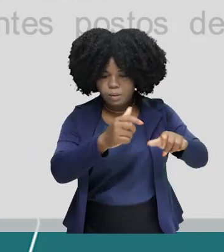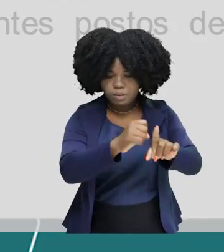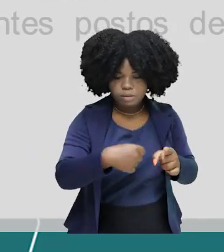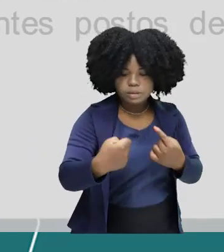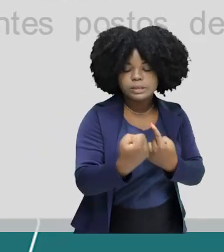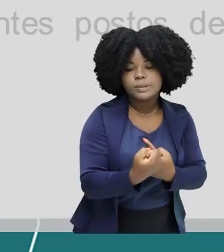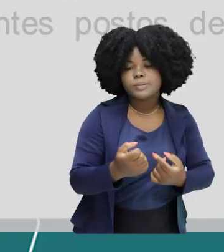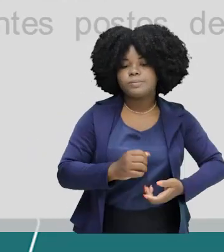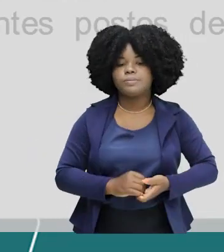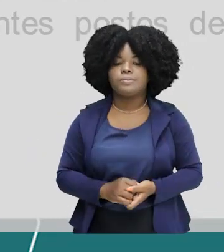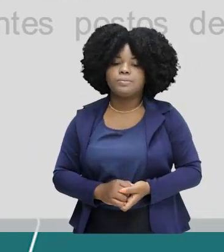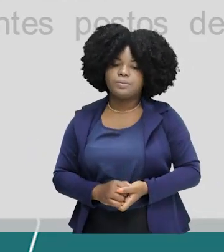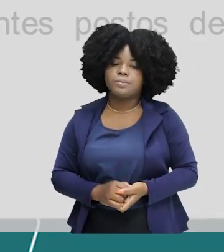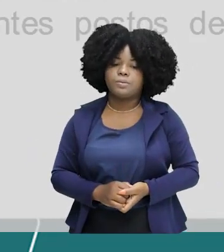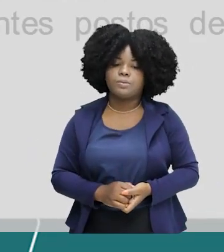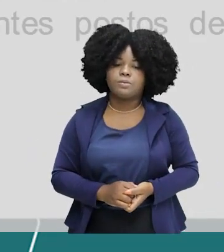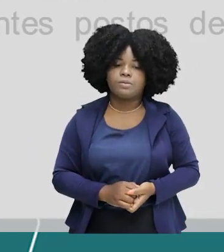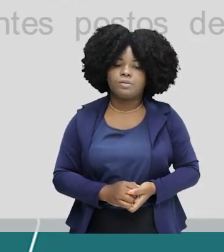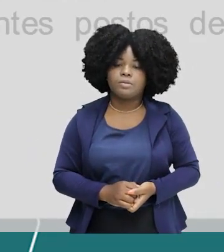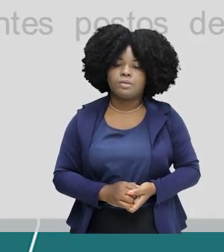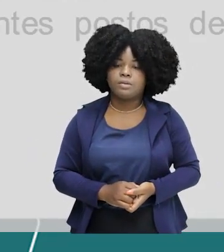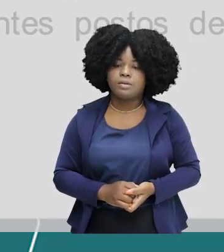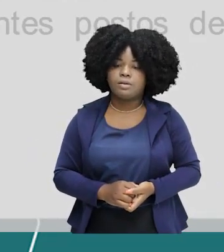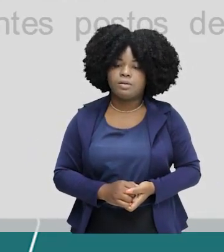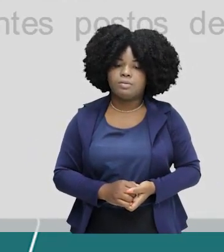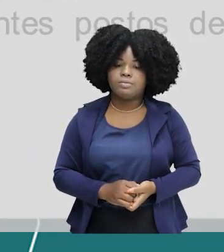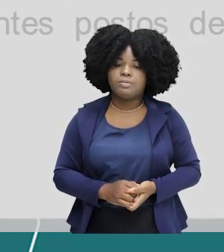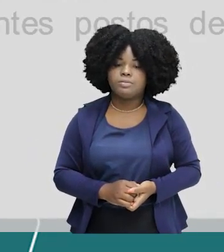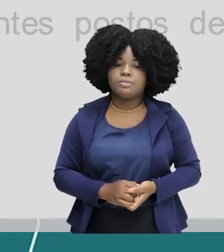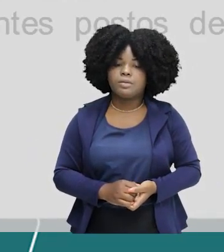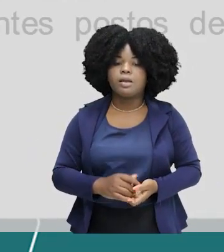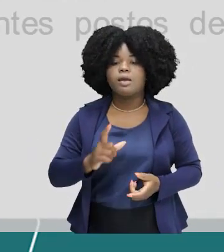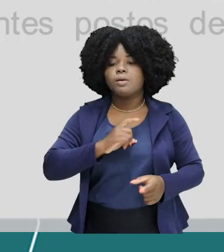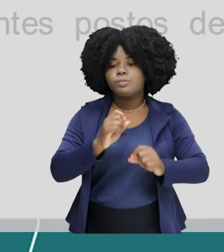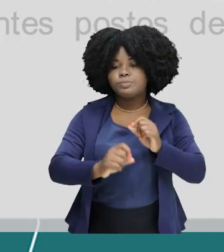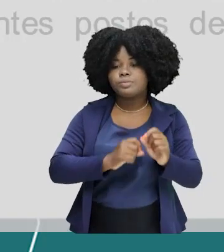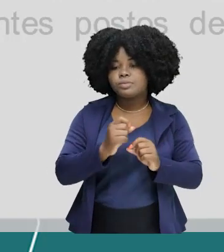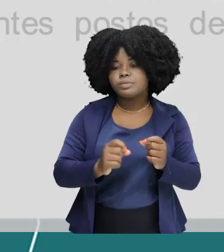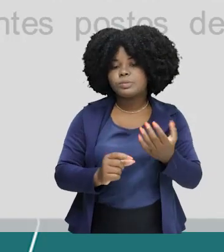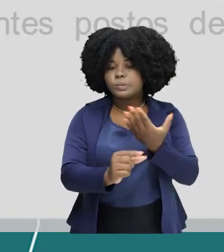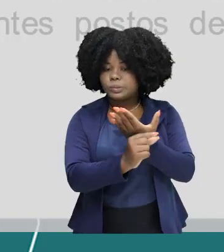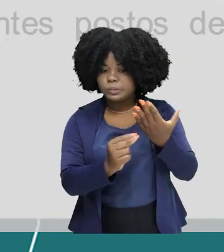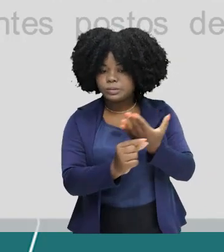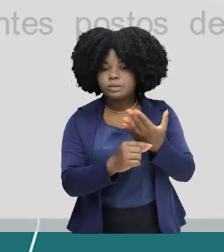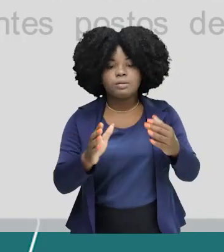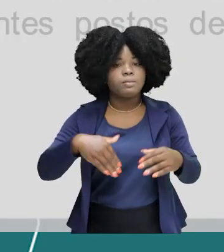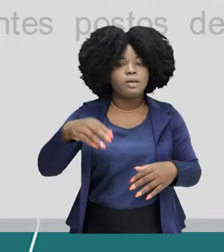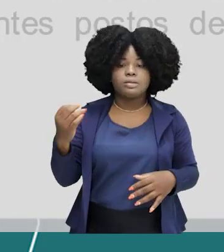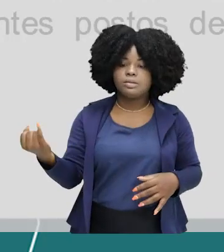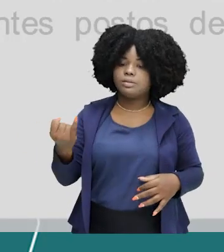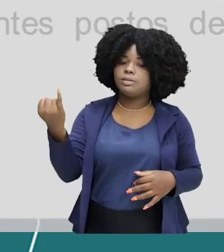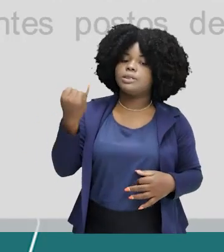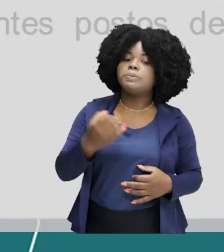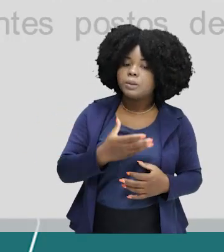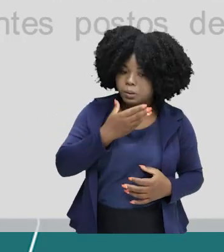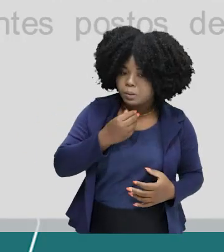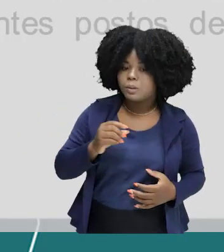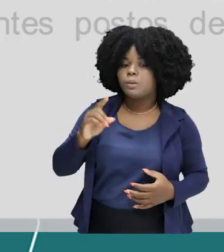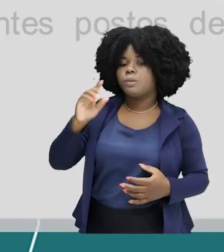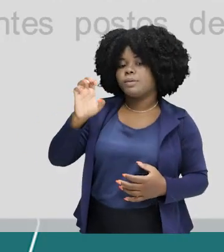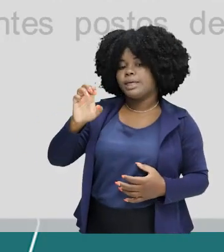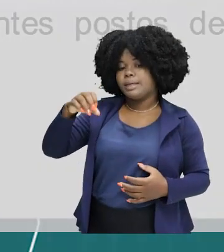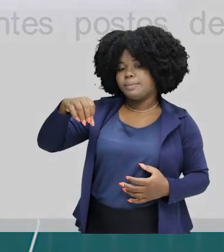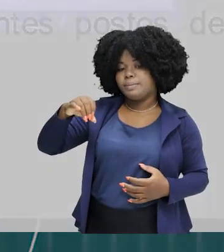do trabalho social, inclusive, é o título de um dos livros mais importantes de Durkheim, chamado